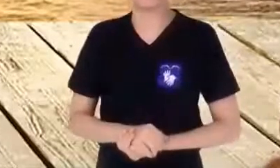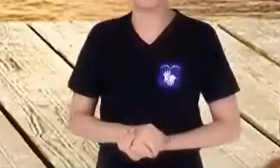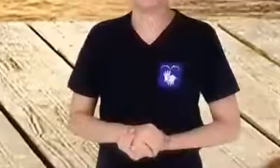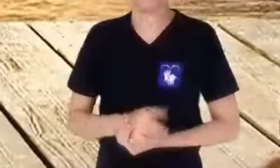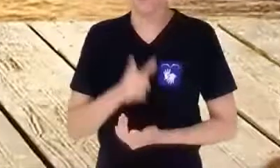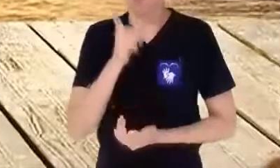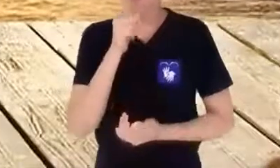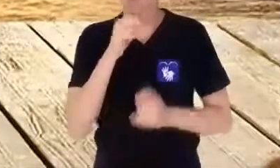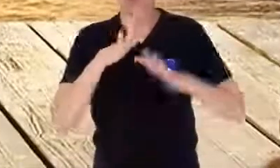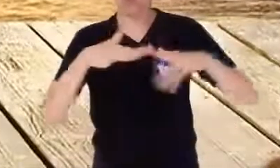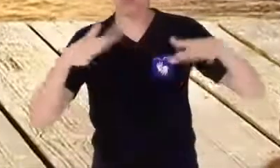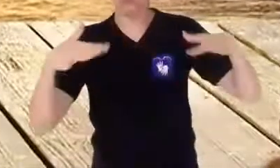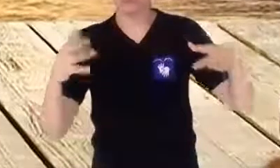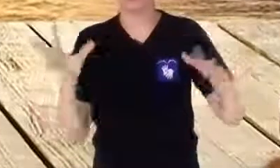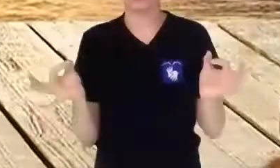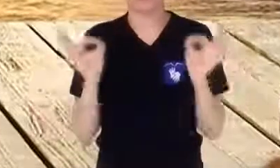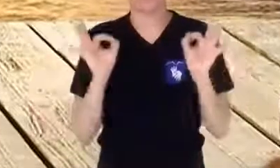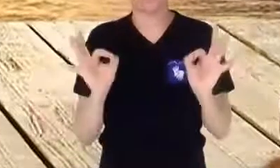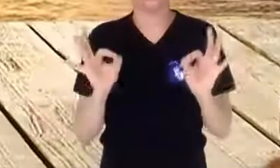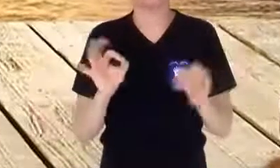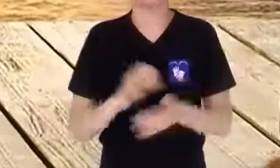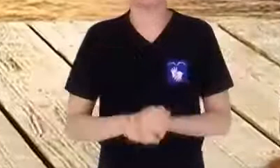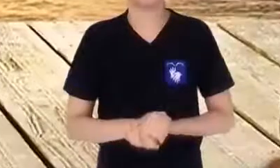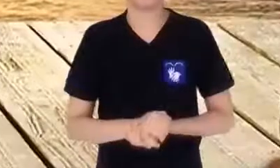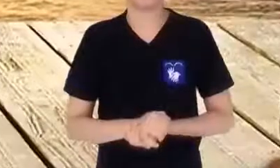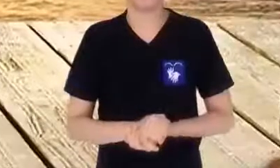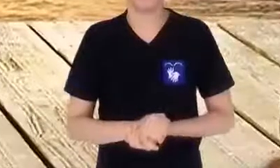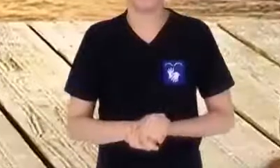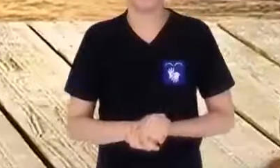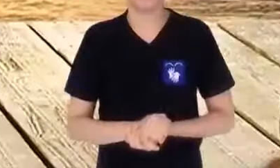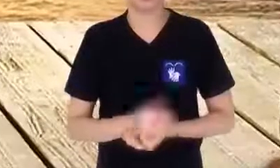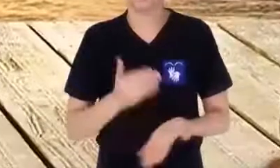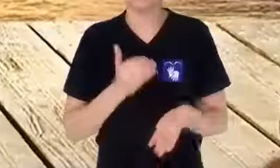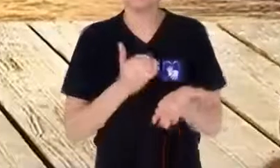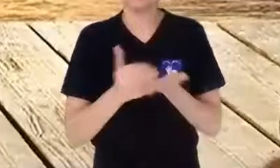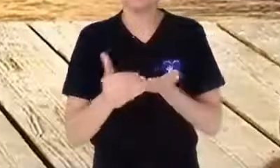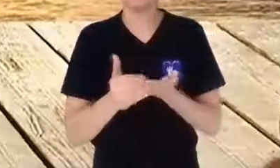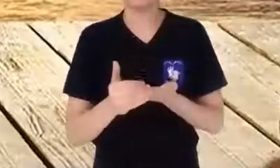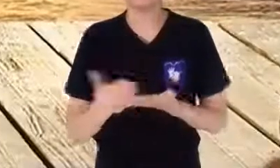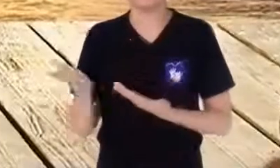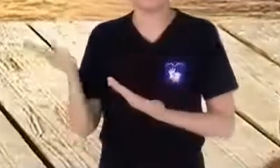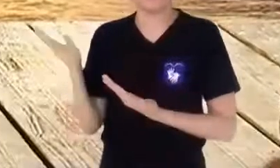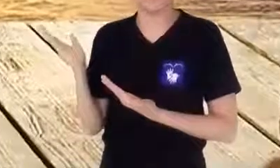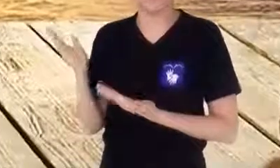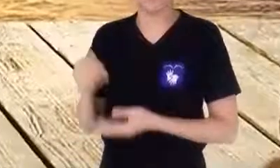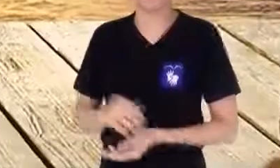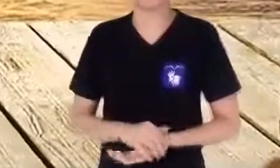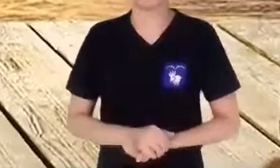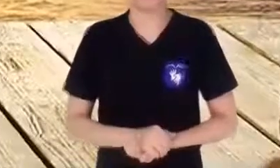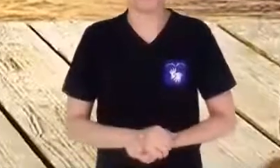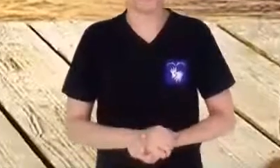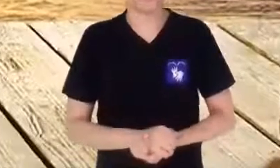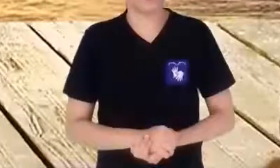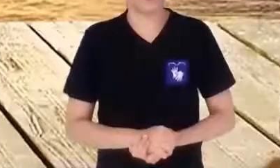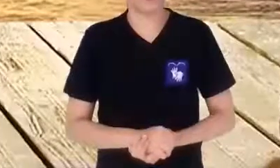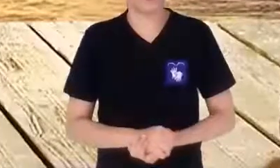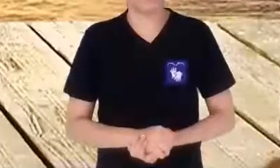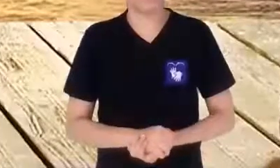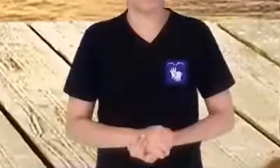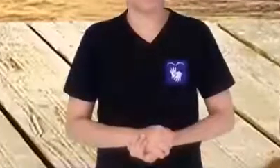navio tá tudo legal. Estamos prontos para começar. Então vamos lá. Aqui no mapa